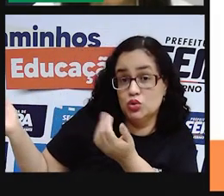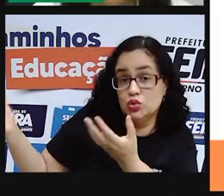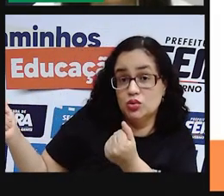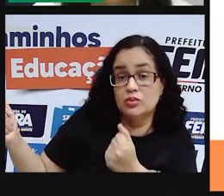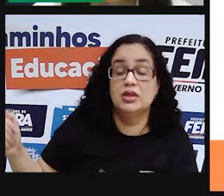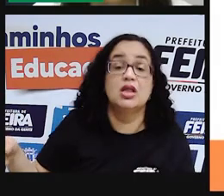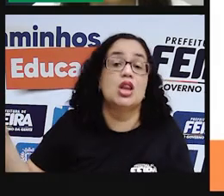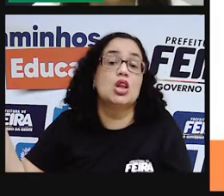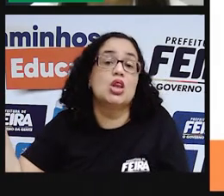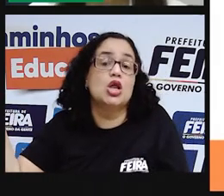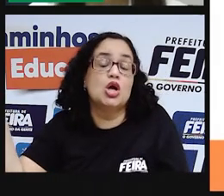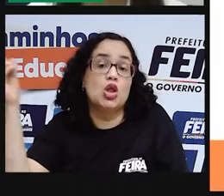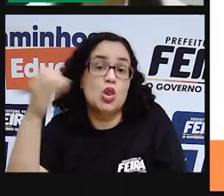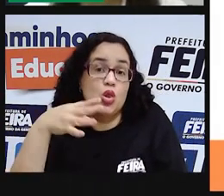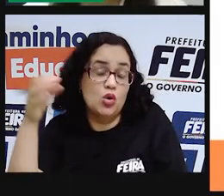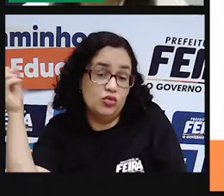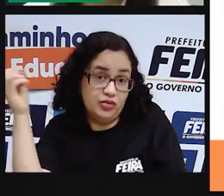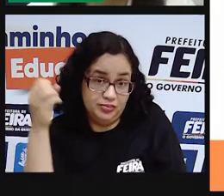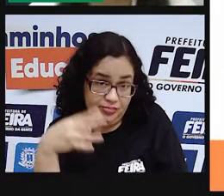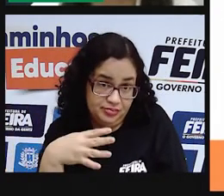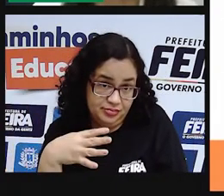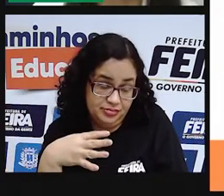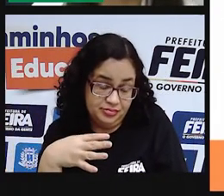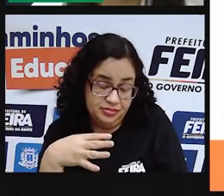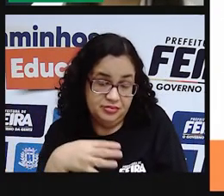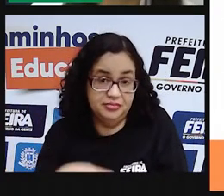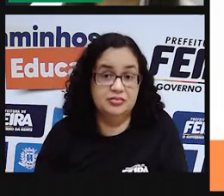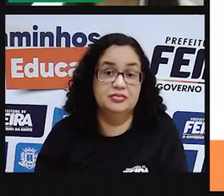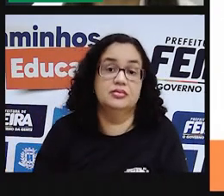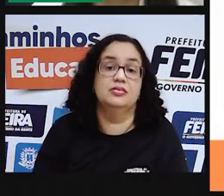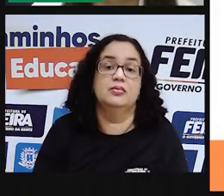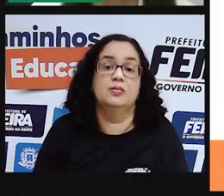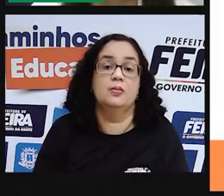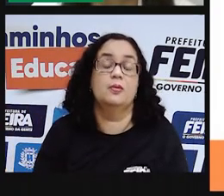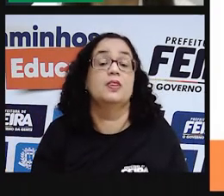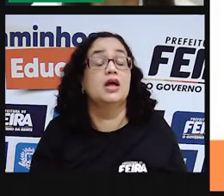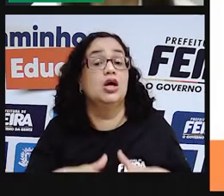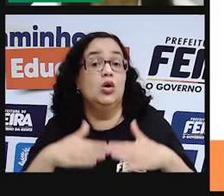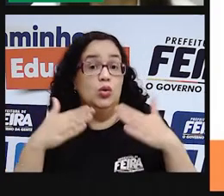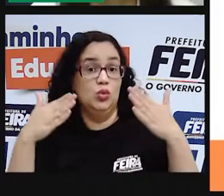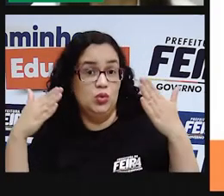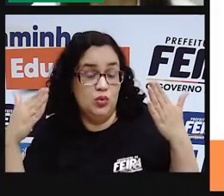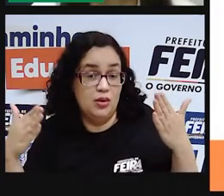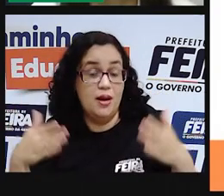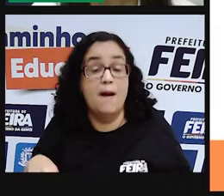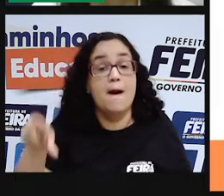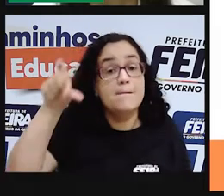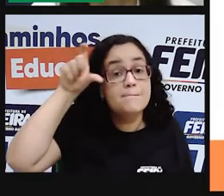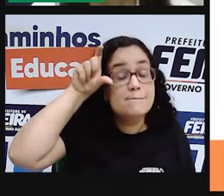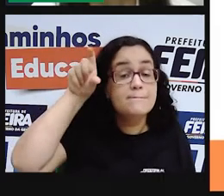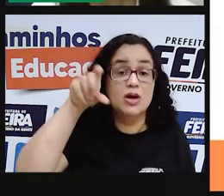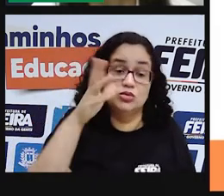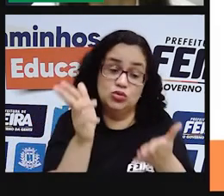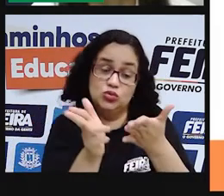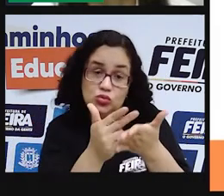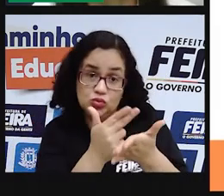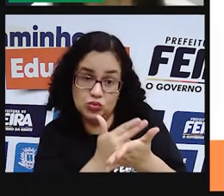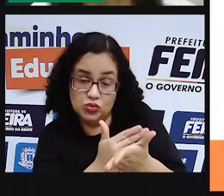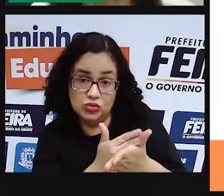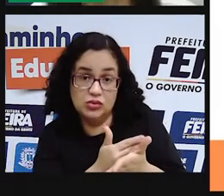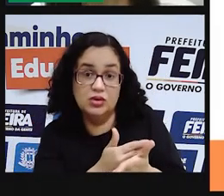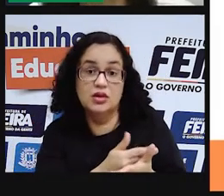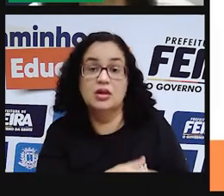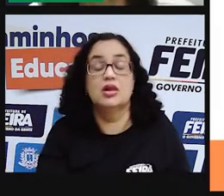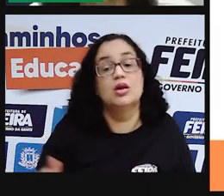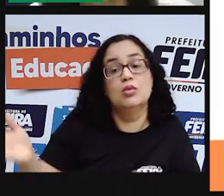atual, mais nova, né? Mais recente, na qual Maurício de Souza criou aí para o